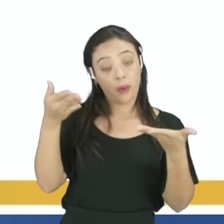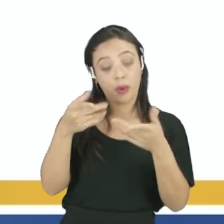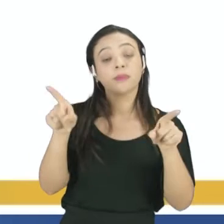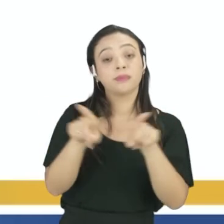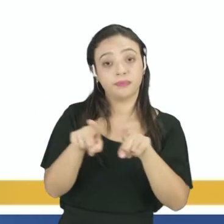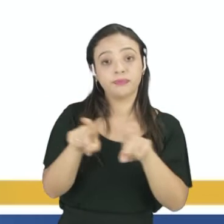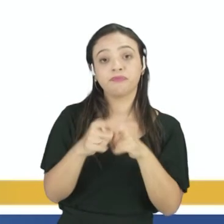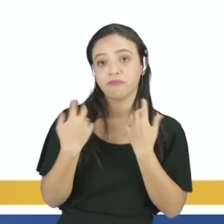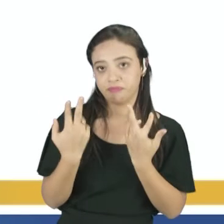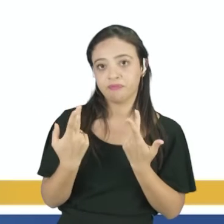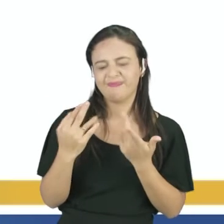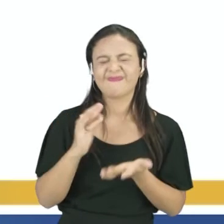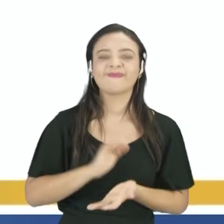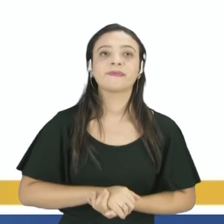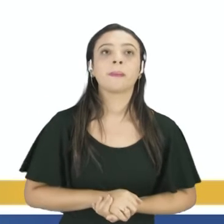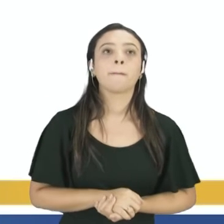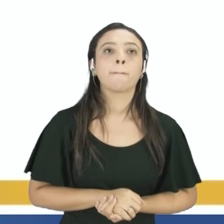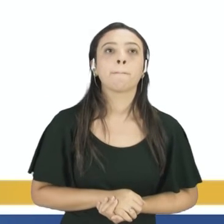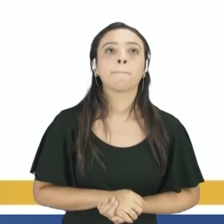esses pontos então.